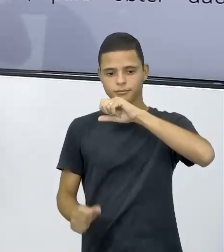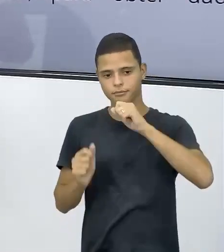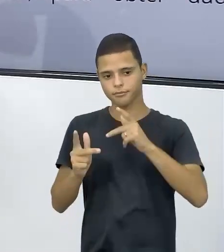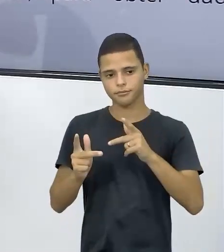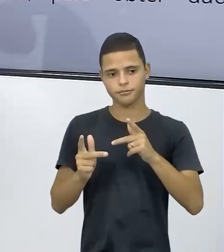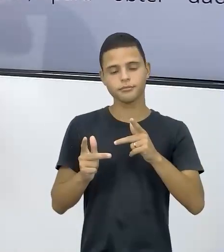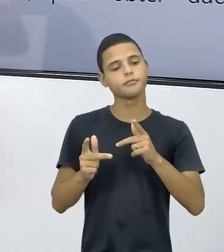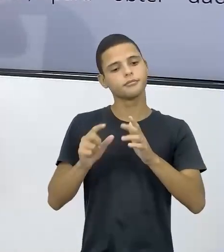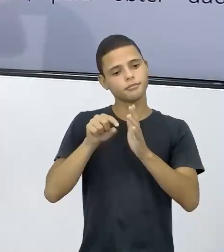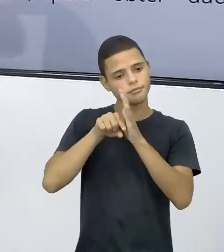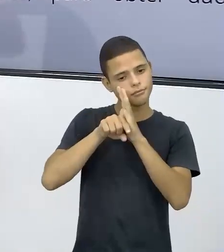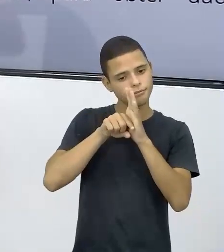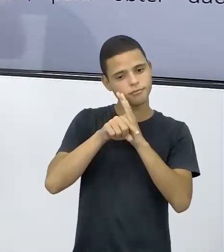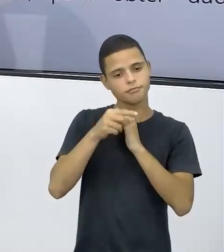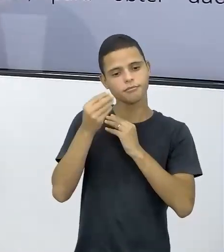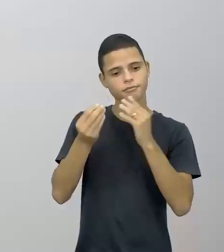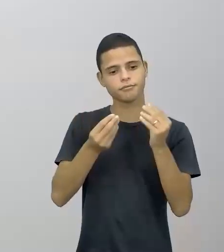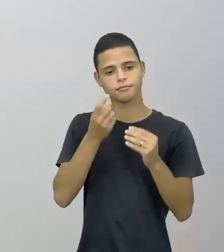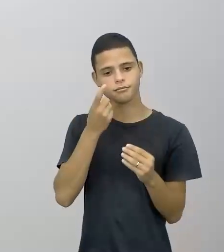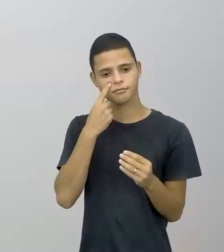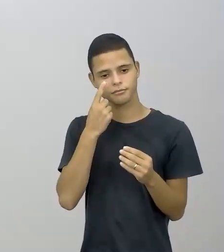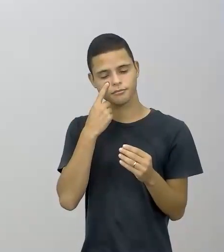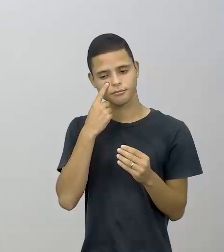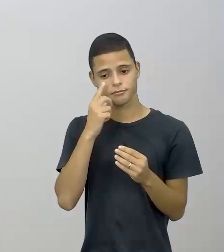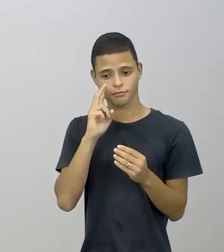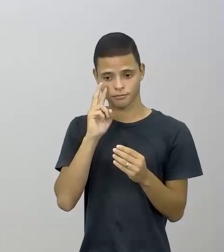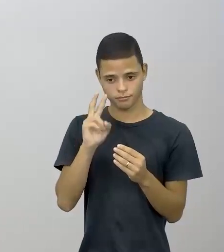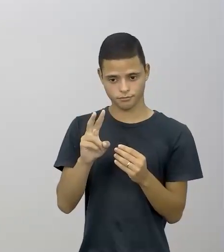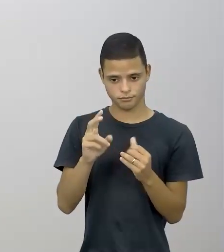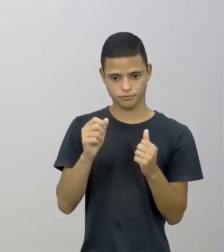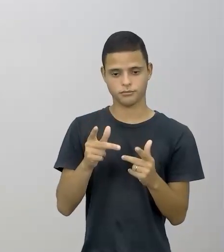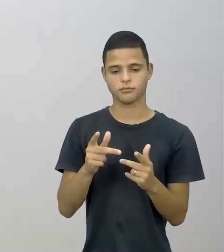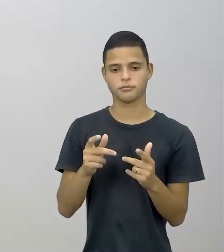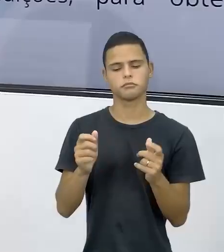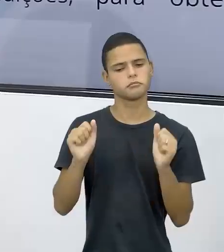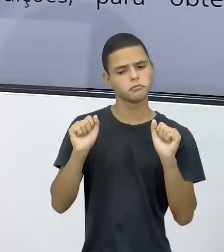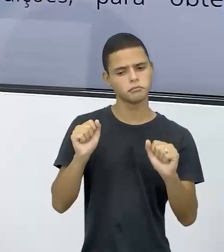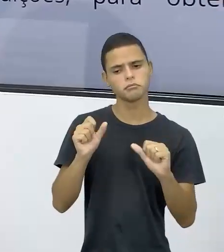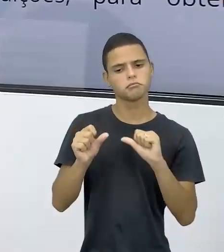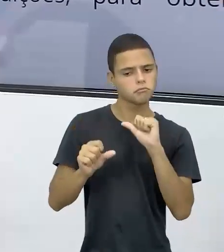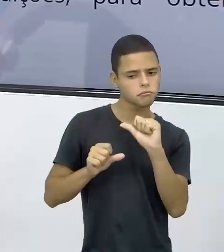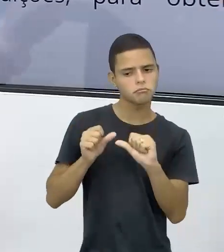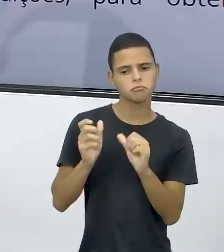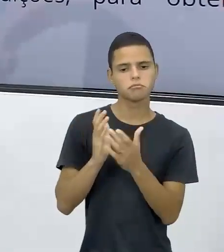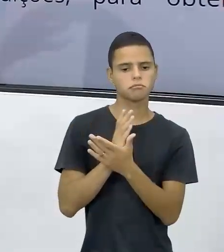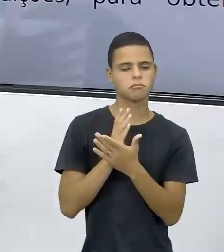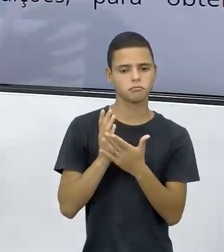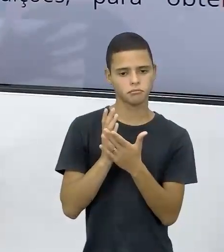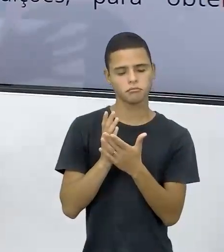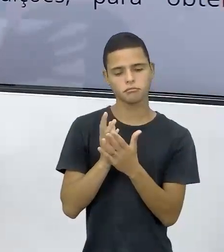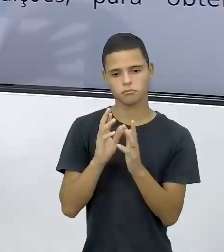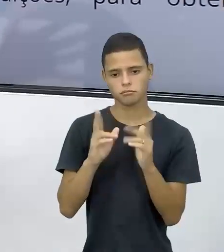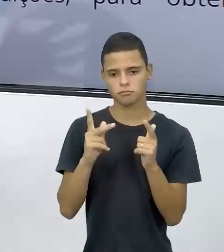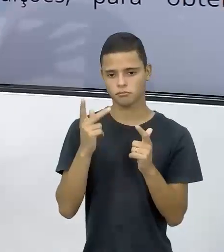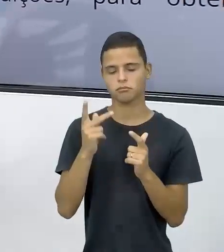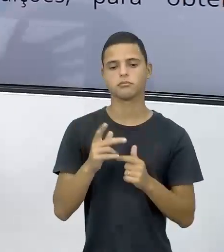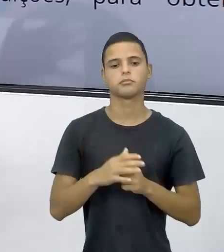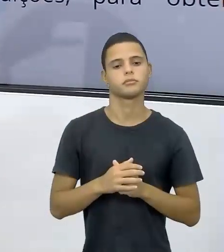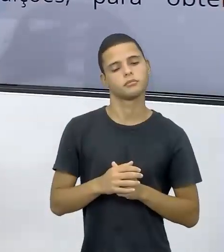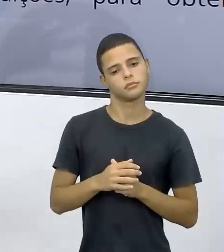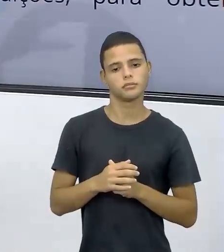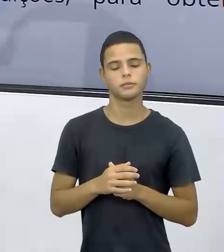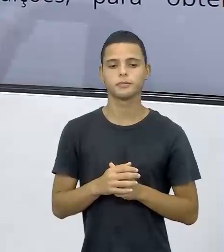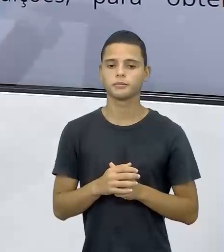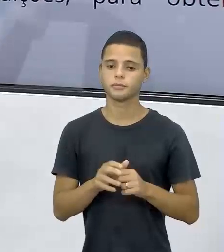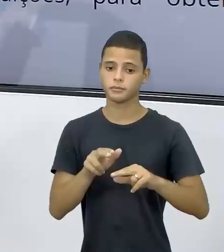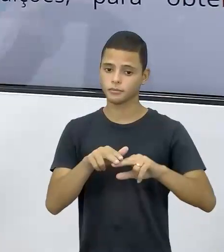vai olhar dos seus olhos. Então, os dados podem diferir, né? Os meus daqui podem ficar diferentes dos de vocês aí, tá certo?